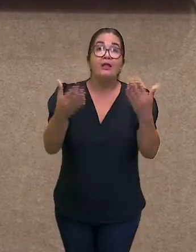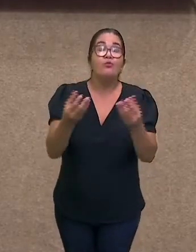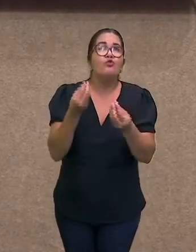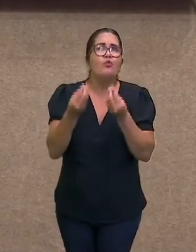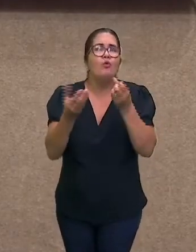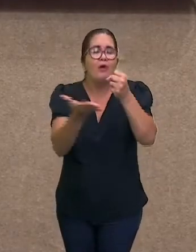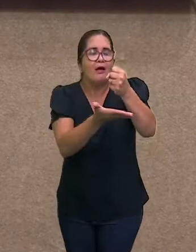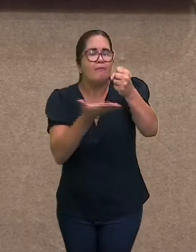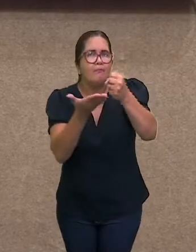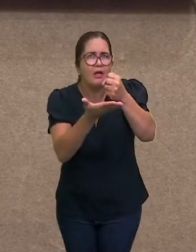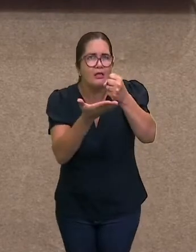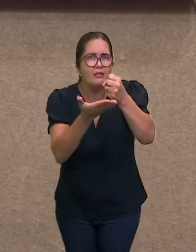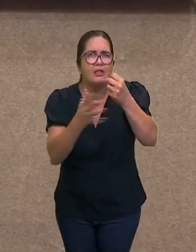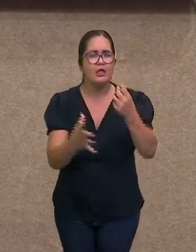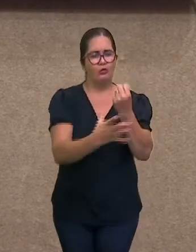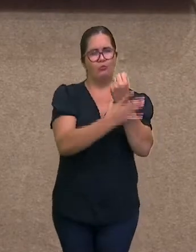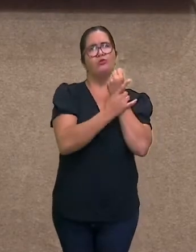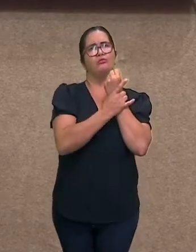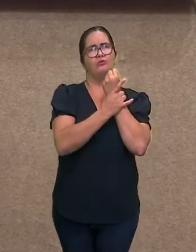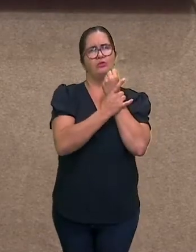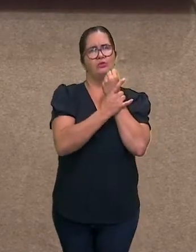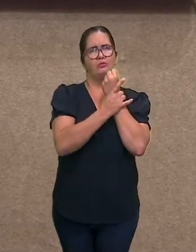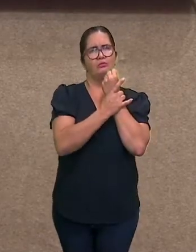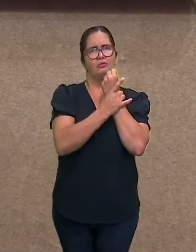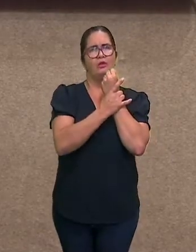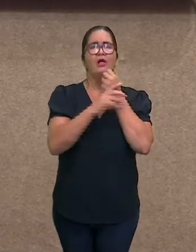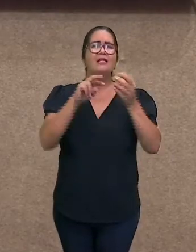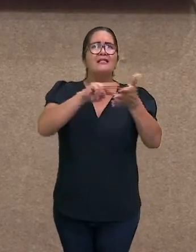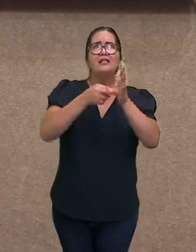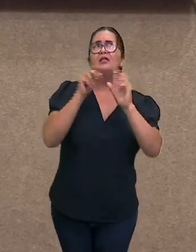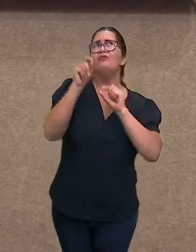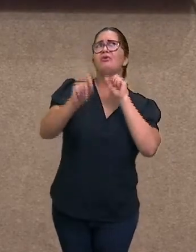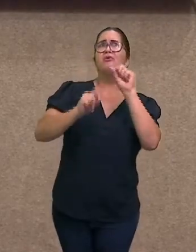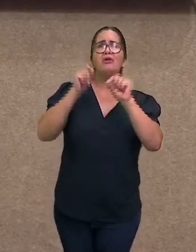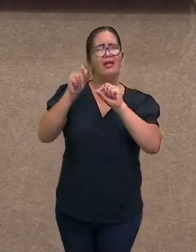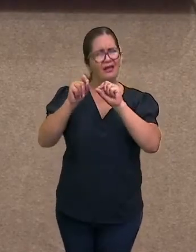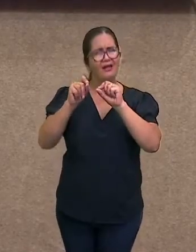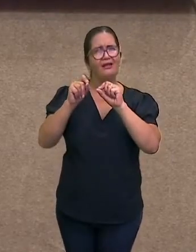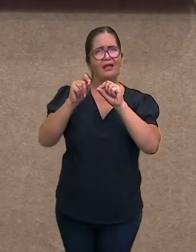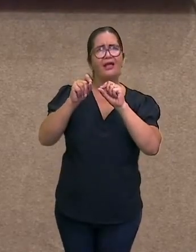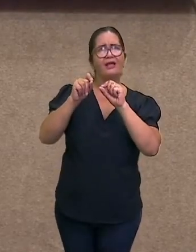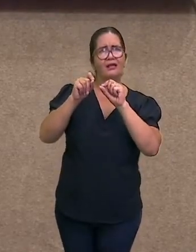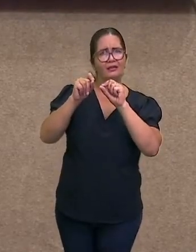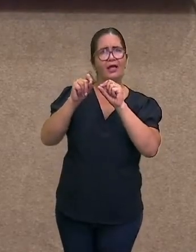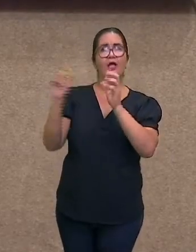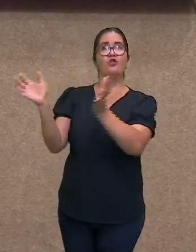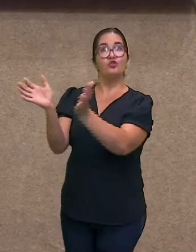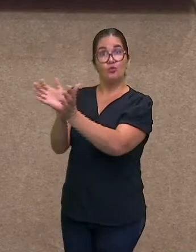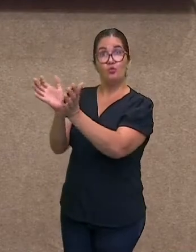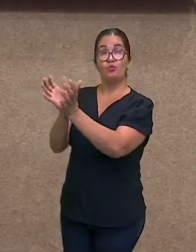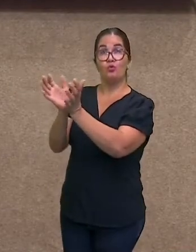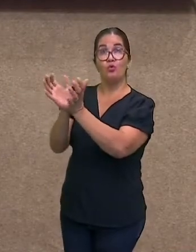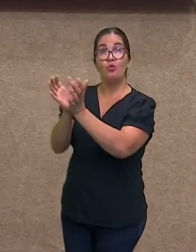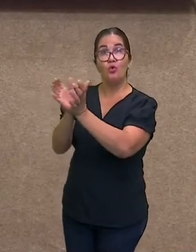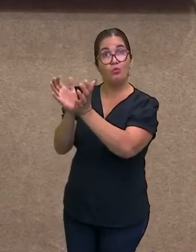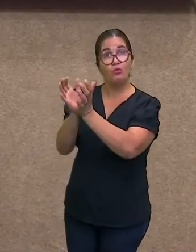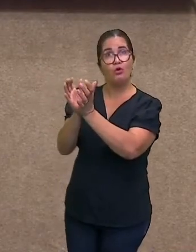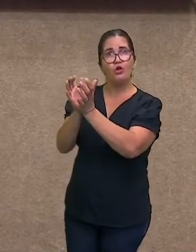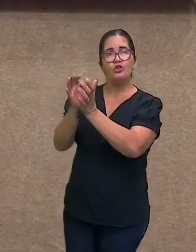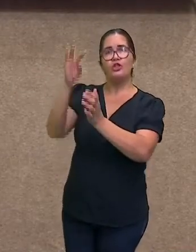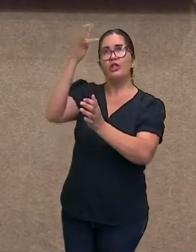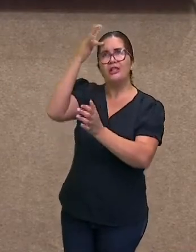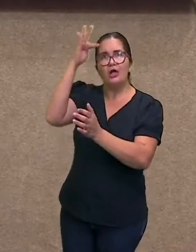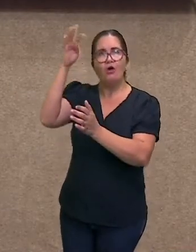absolutismo. Traz também teóricos que defendiam o que o